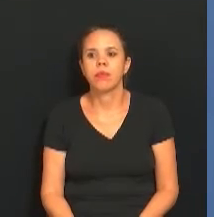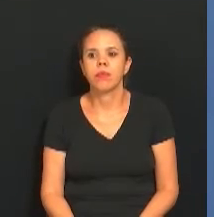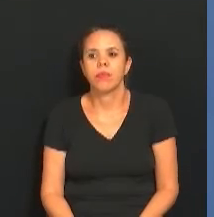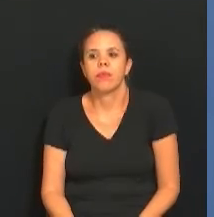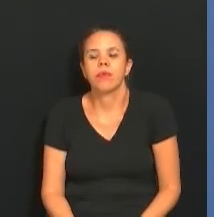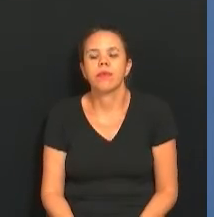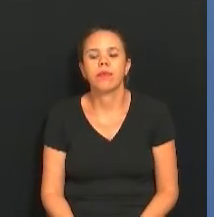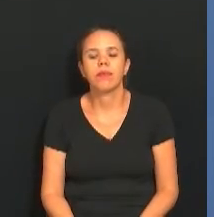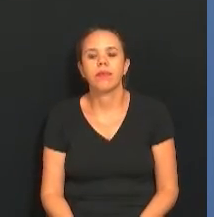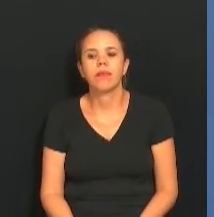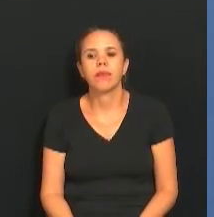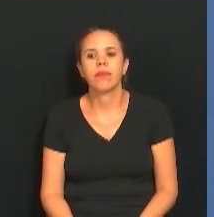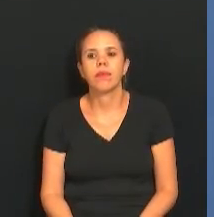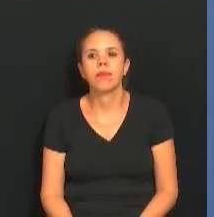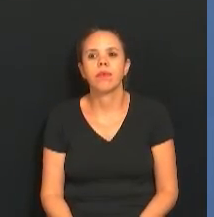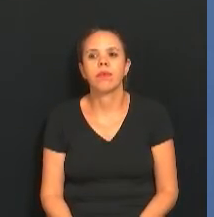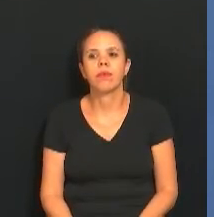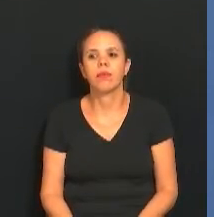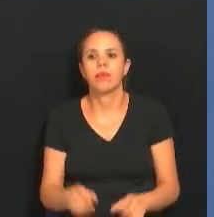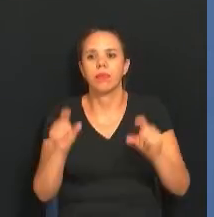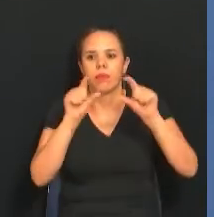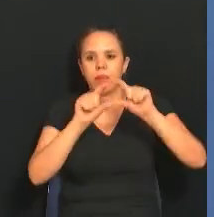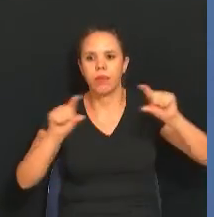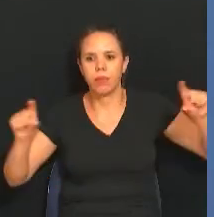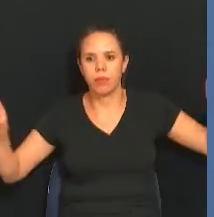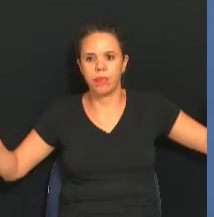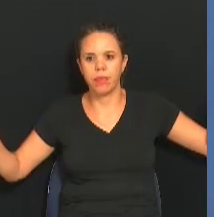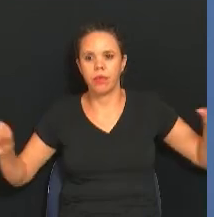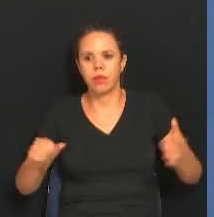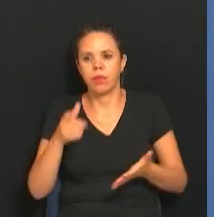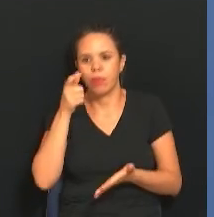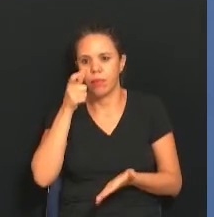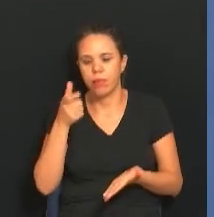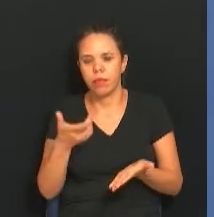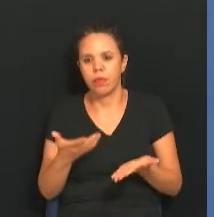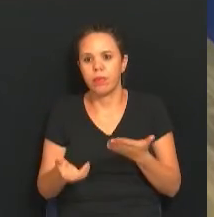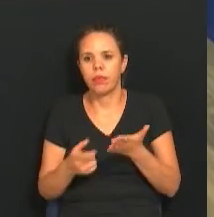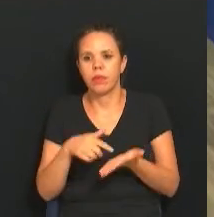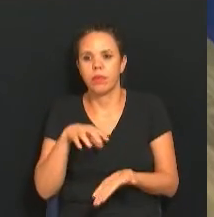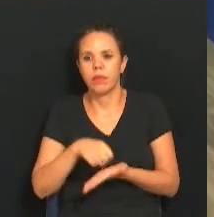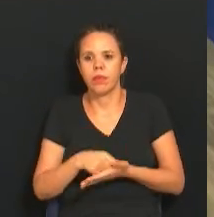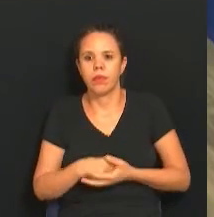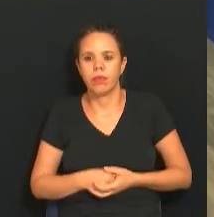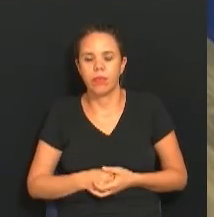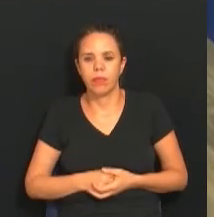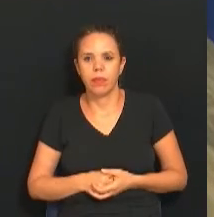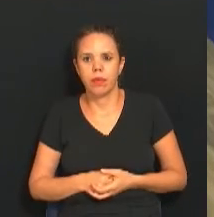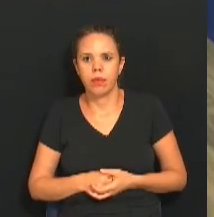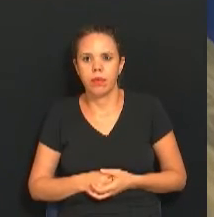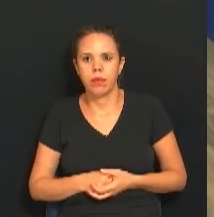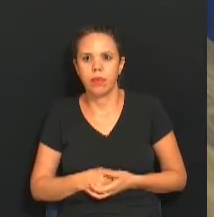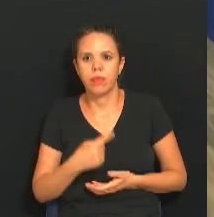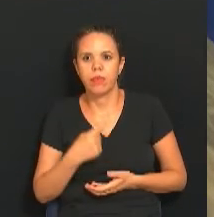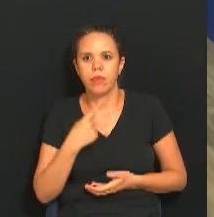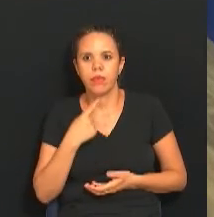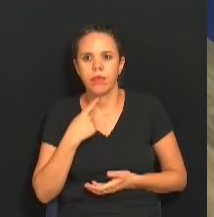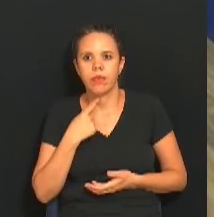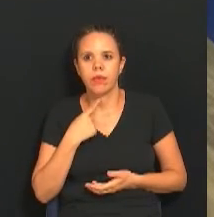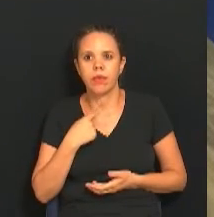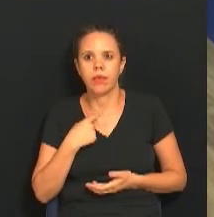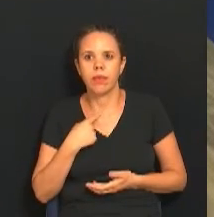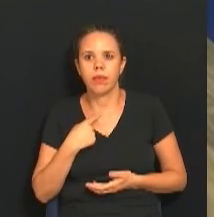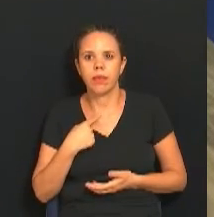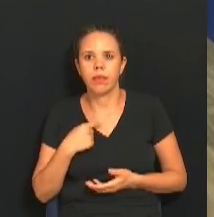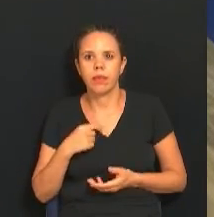tudo junto pontocom lá vai ter atividades extras você entra no link e paz a inscrição deu vontade de fazer né e acompanhar